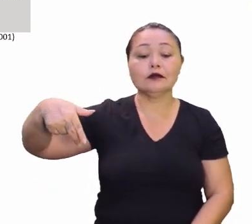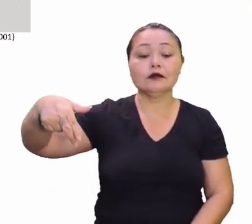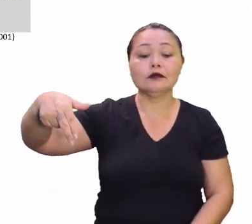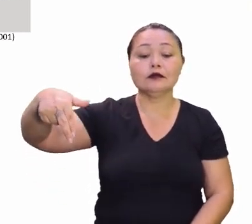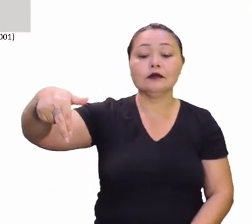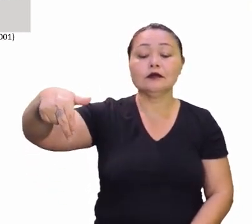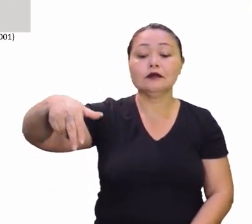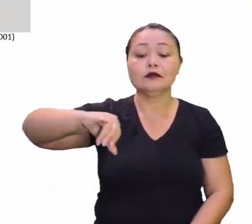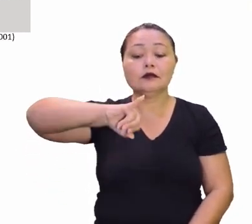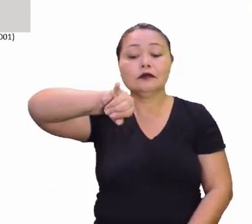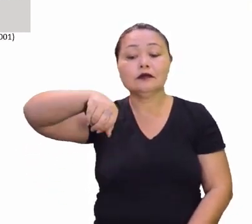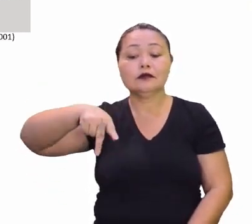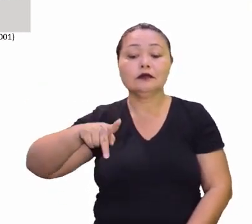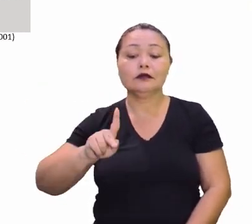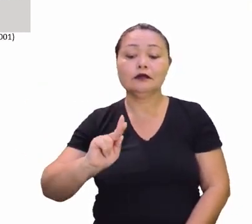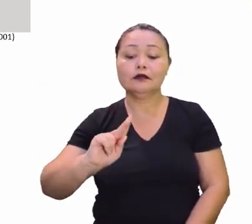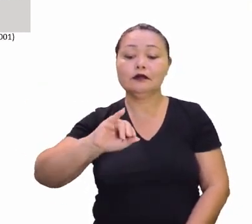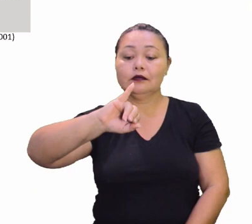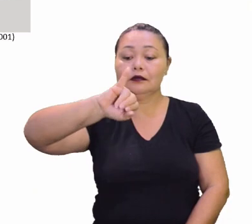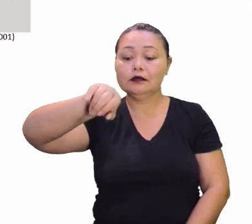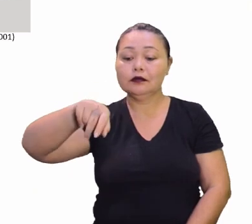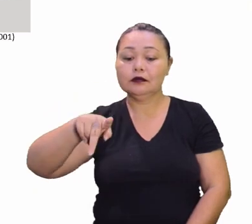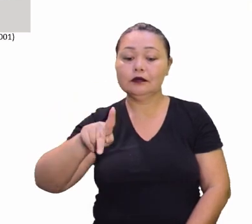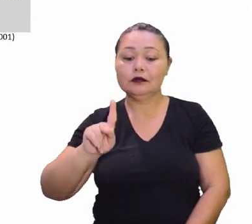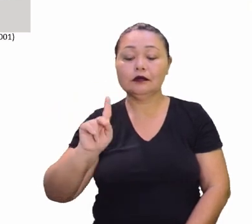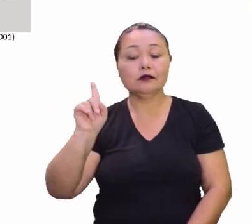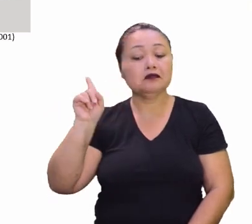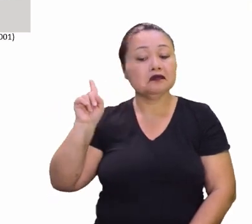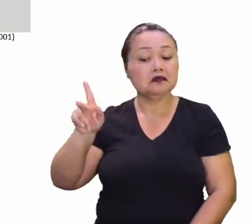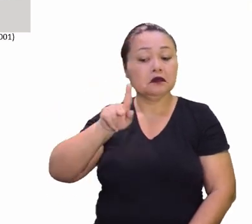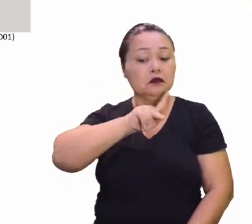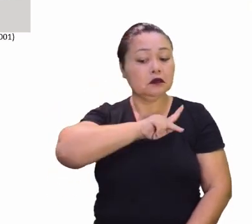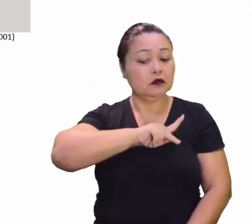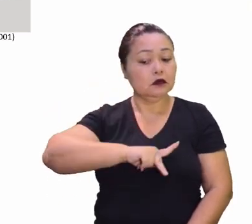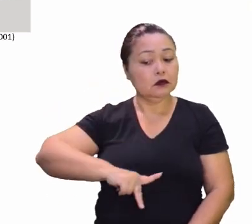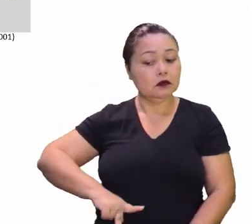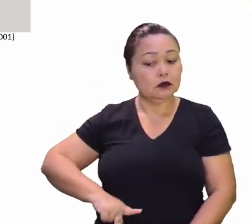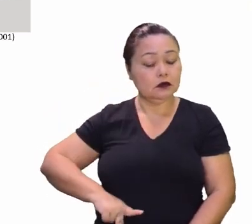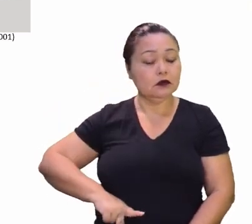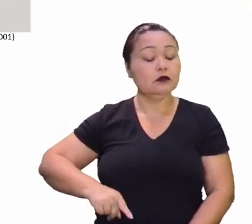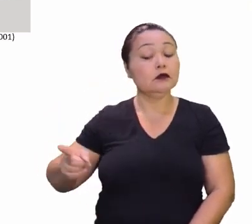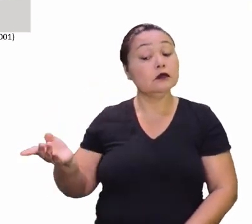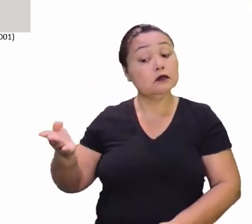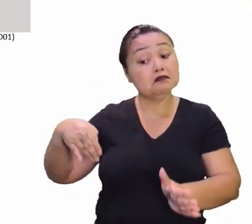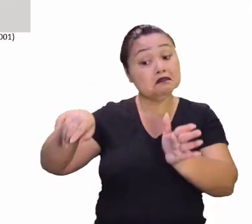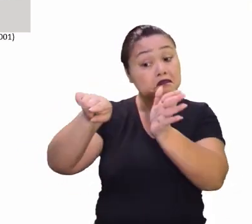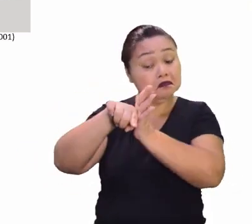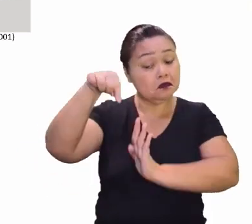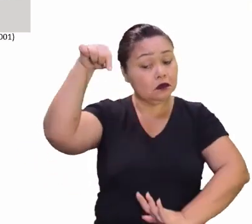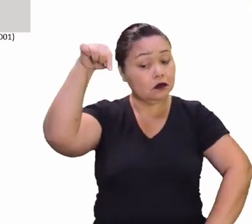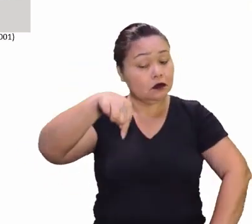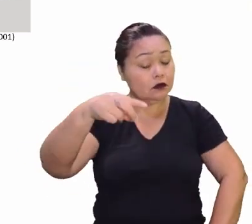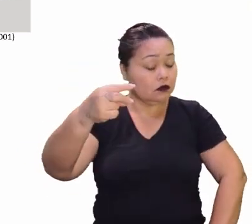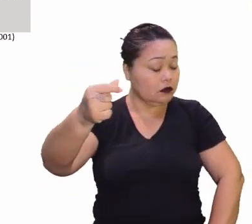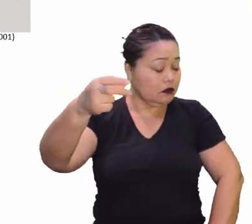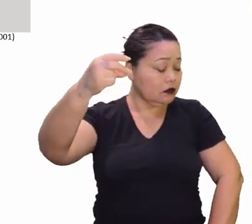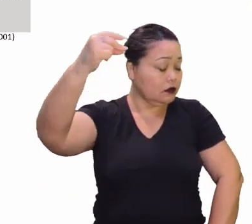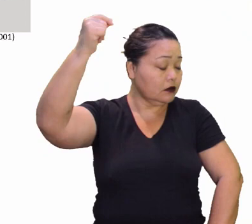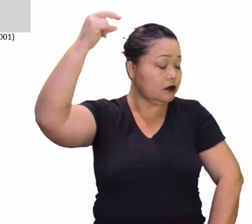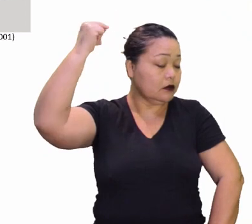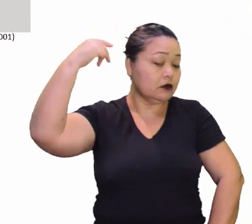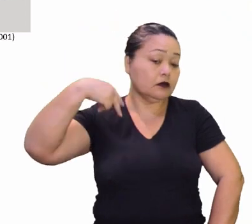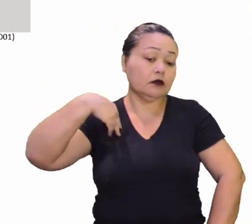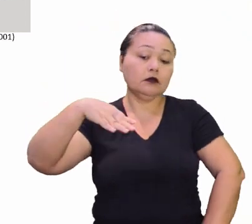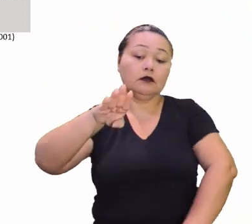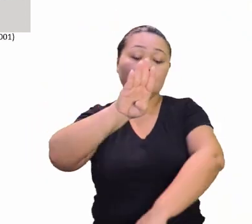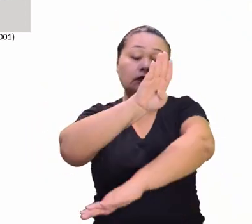aí. JK, meu amigo. Foi ele que veio aqui, na época,